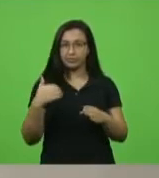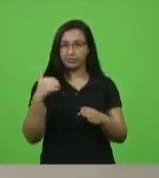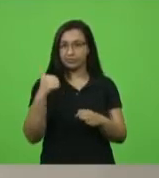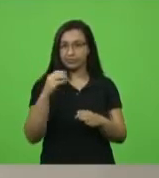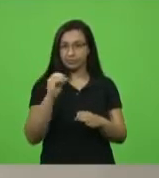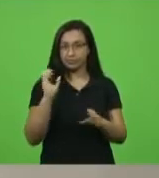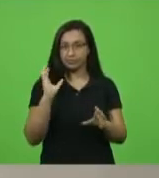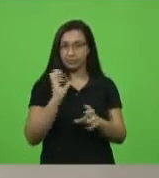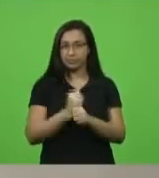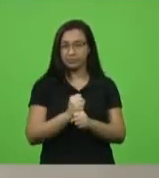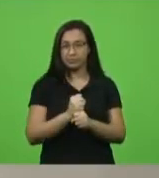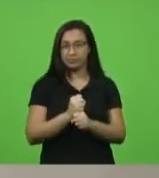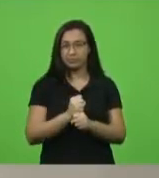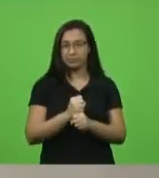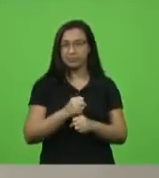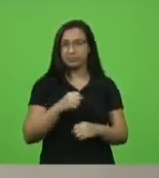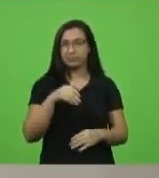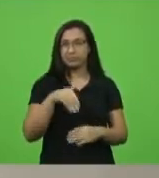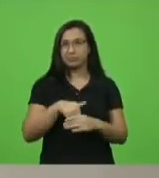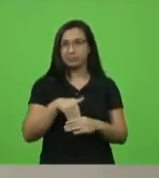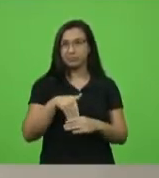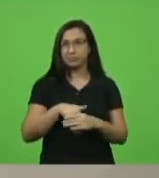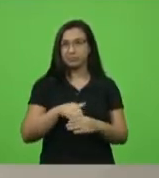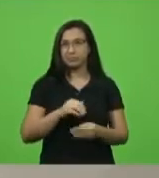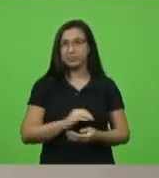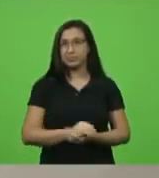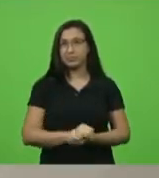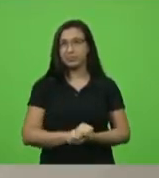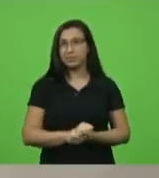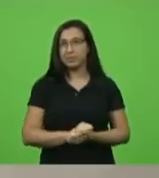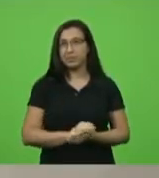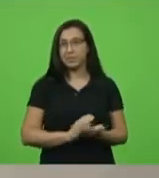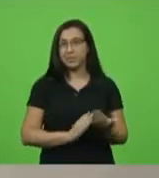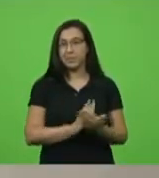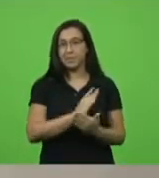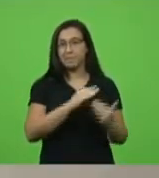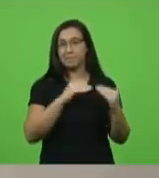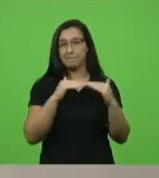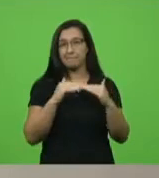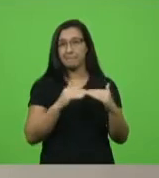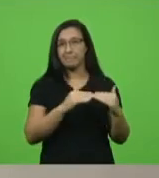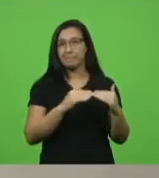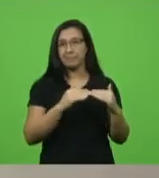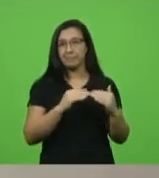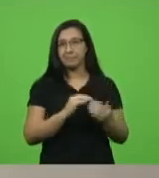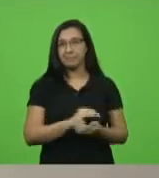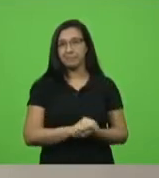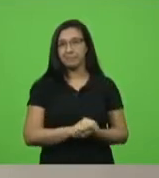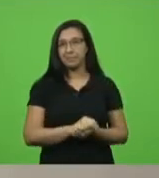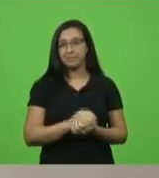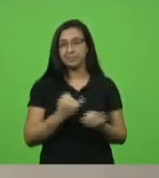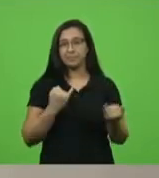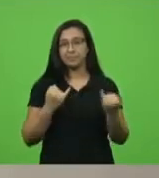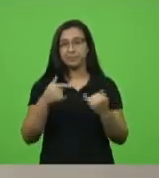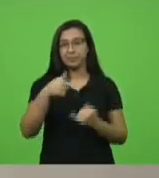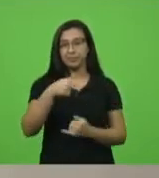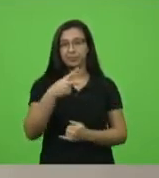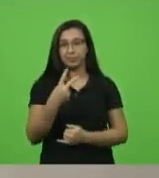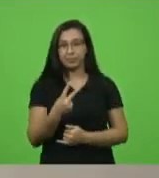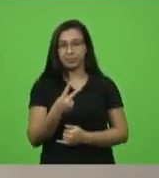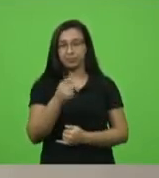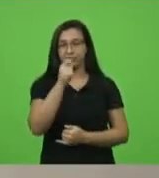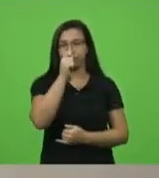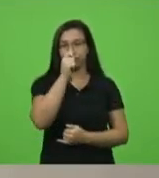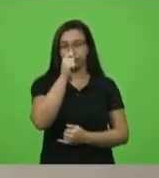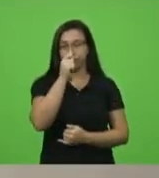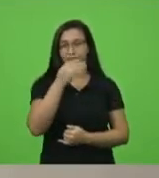discutir, em votação, deputados que aprovam, permaneçam como se encontra. Aprovado por unanimidade. Pedido de informação 72, autor, deputado João